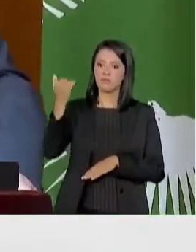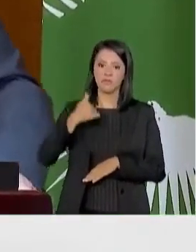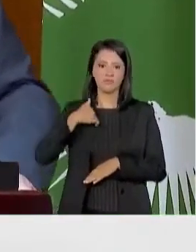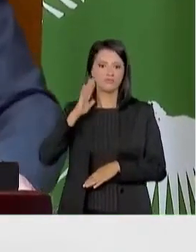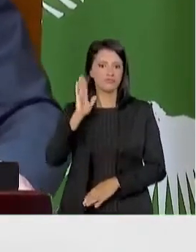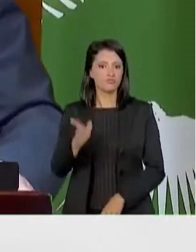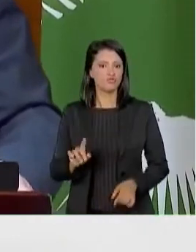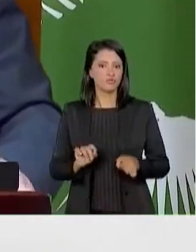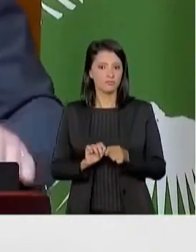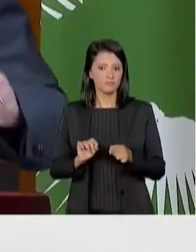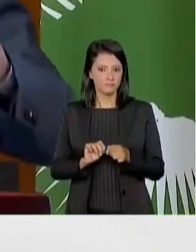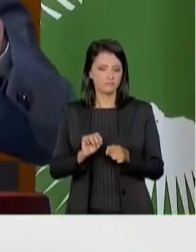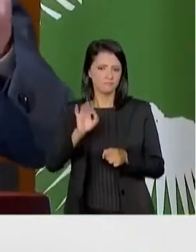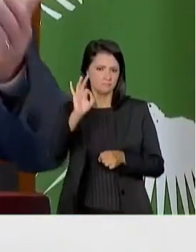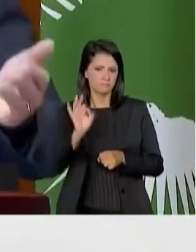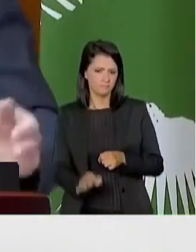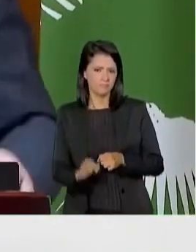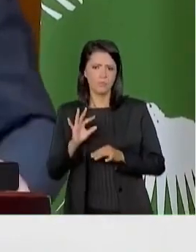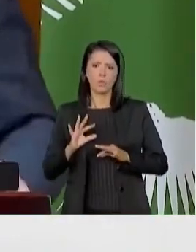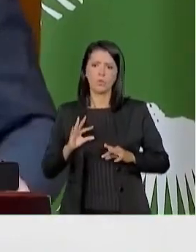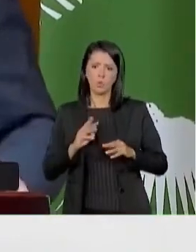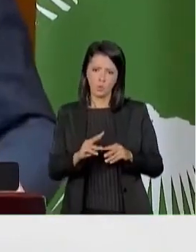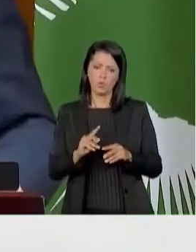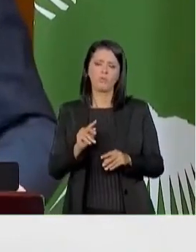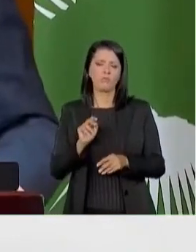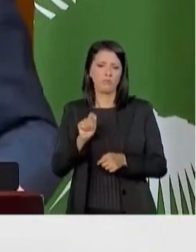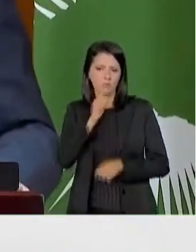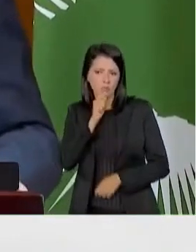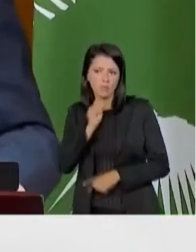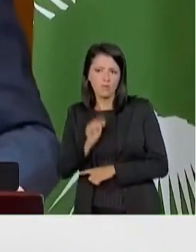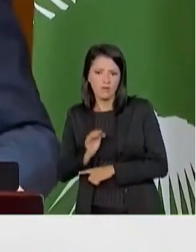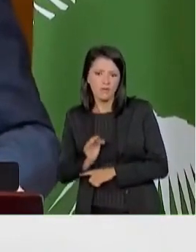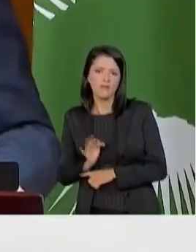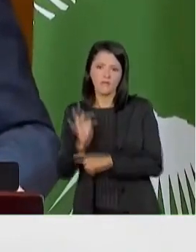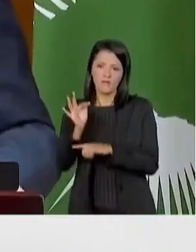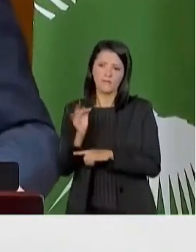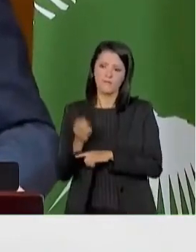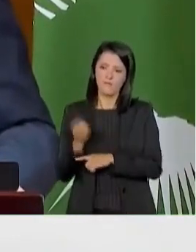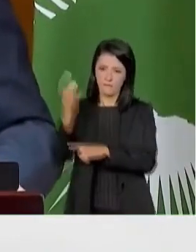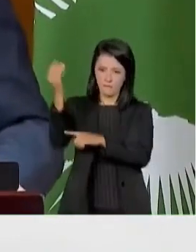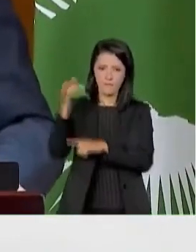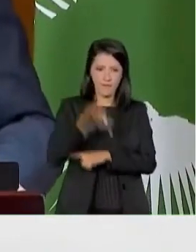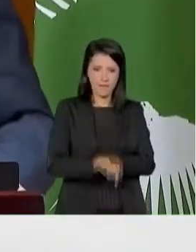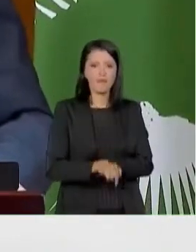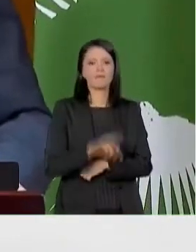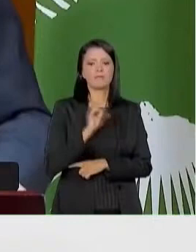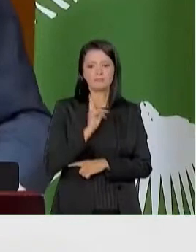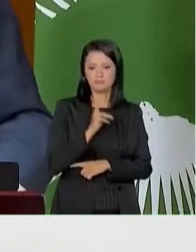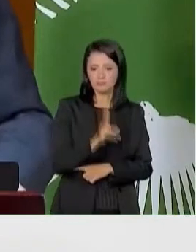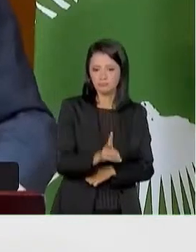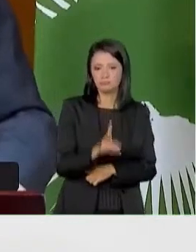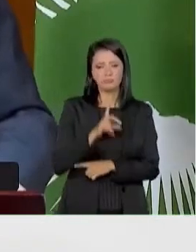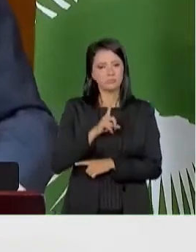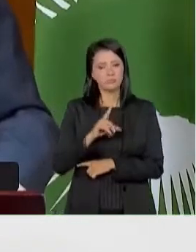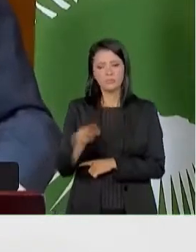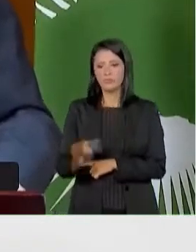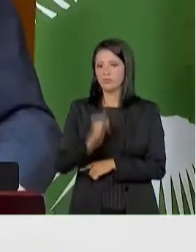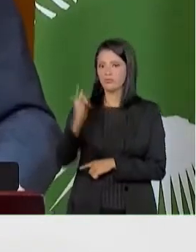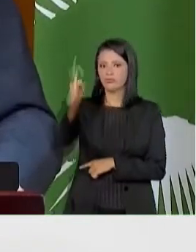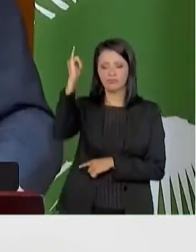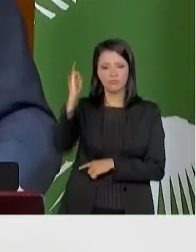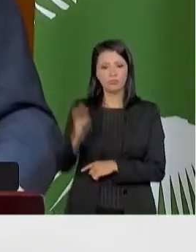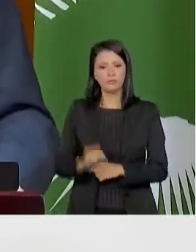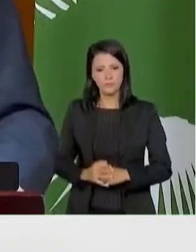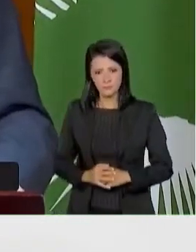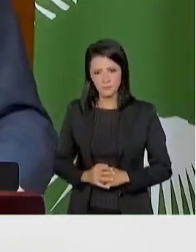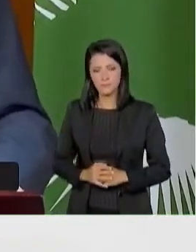grata em Israel né Aliás a principal Persona não grata em Israel chama-se Jesus Cristo